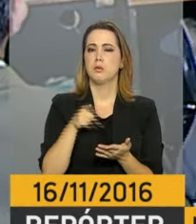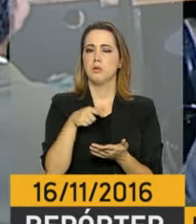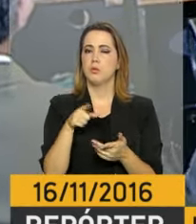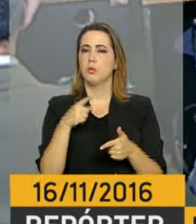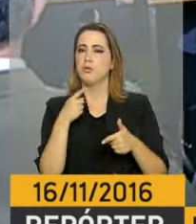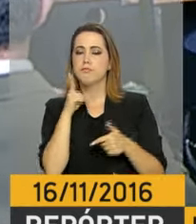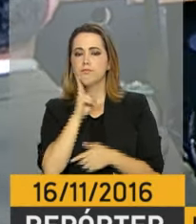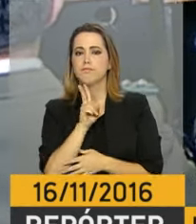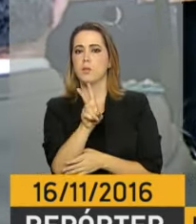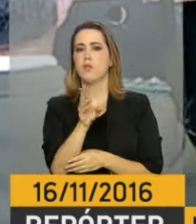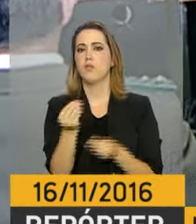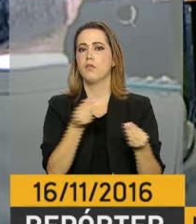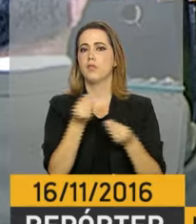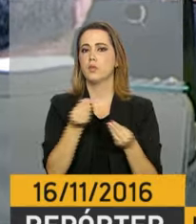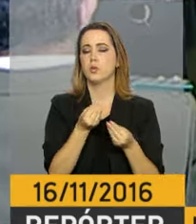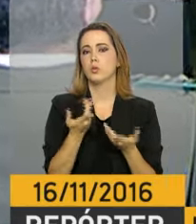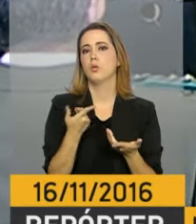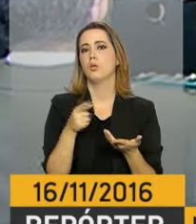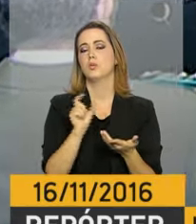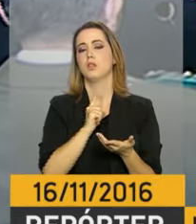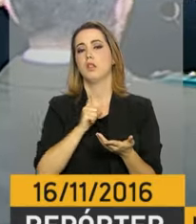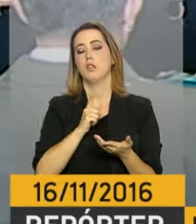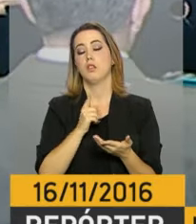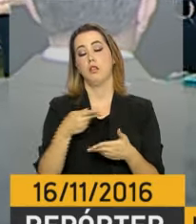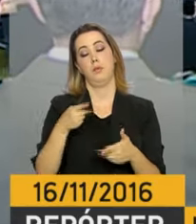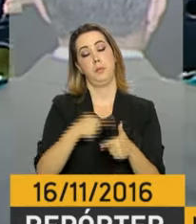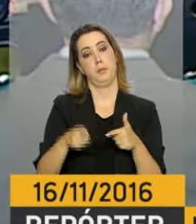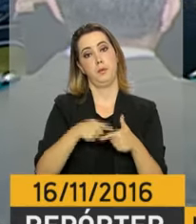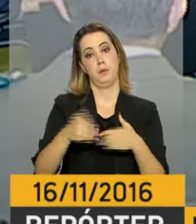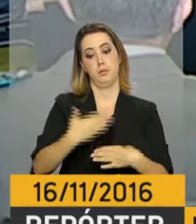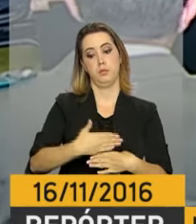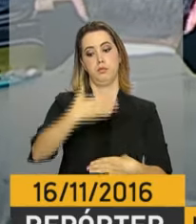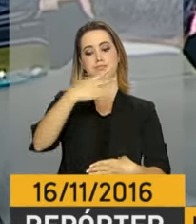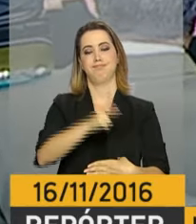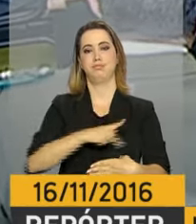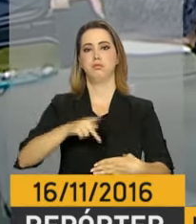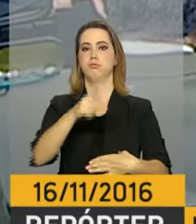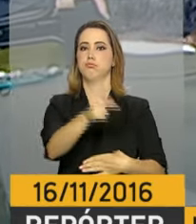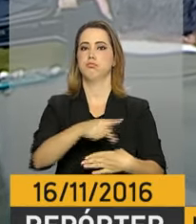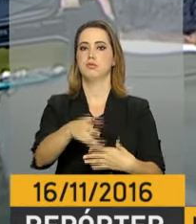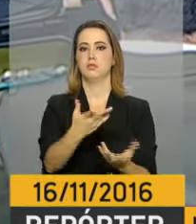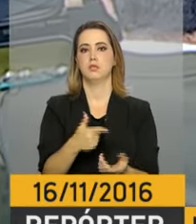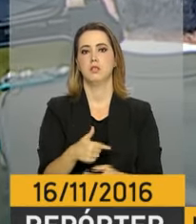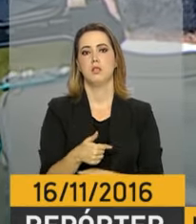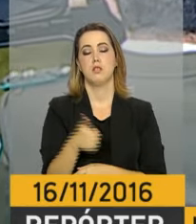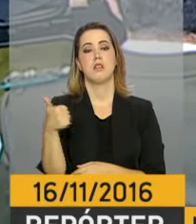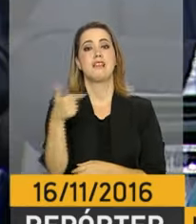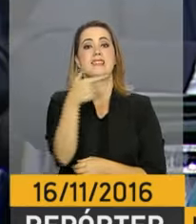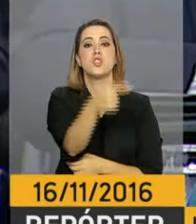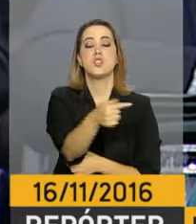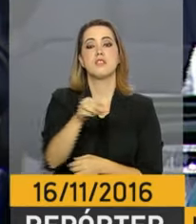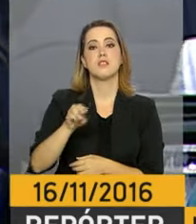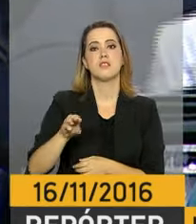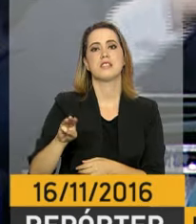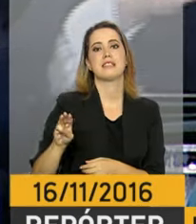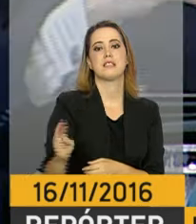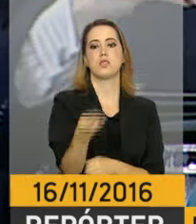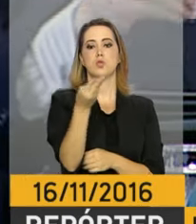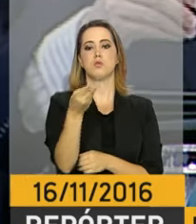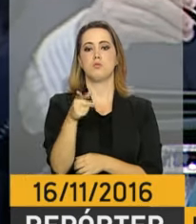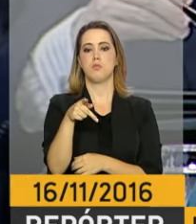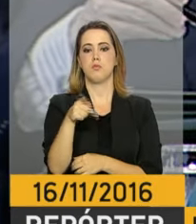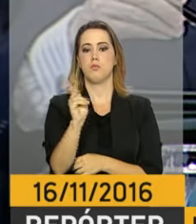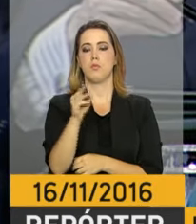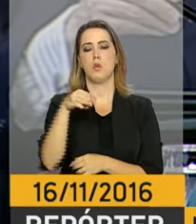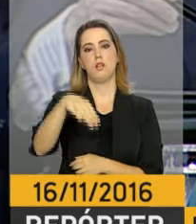porosidade das nossas fronteiras nós aqui temos fronteiras num equivalente a 17.000 qum